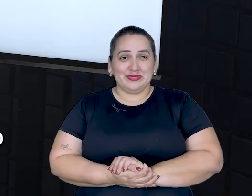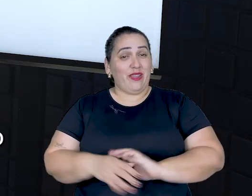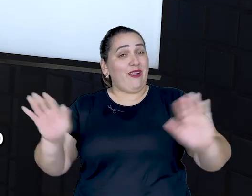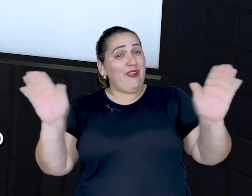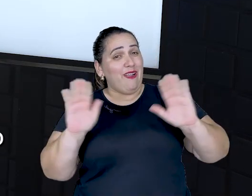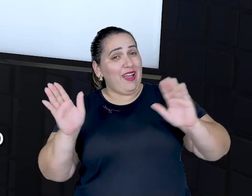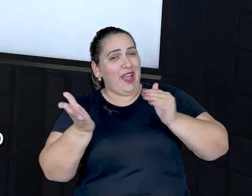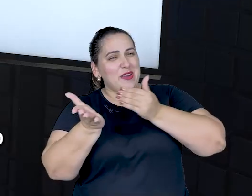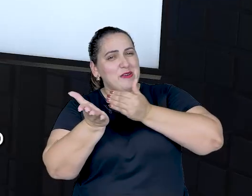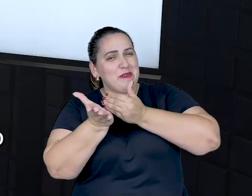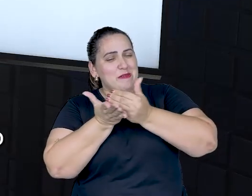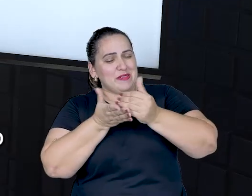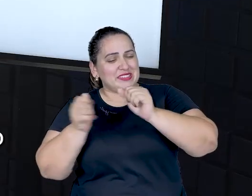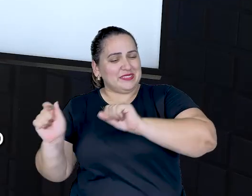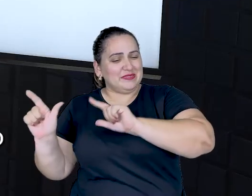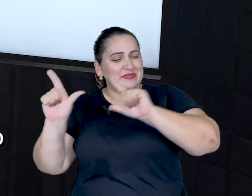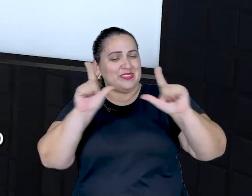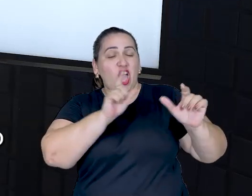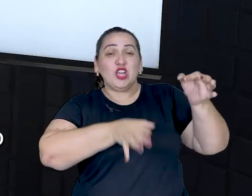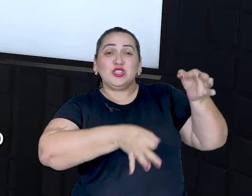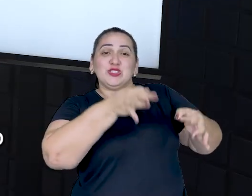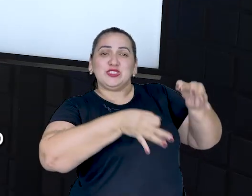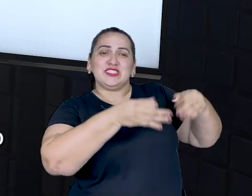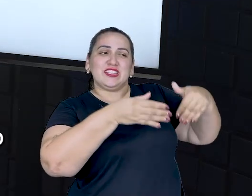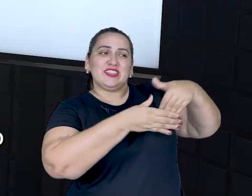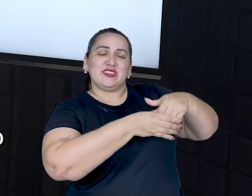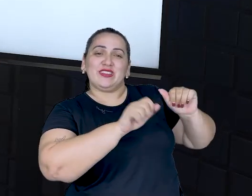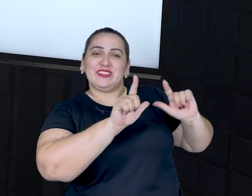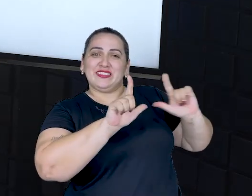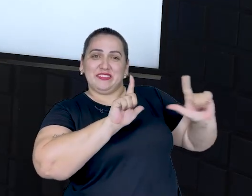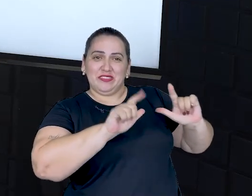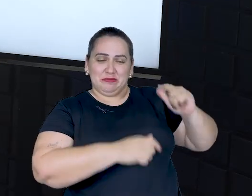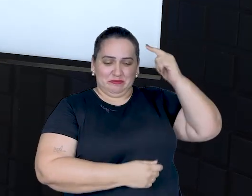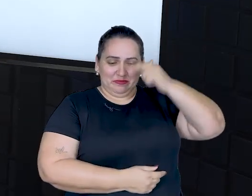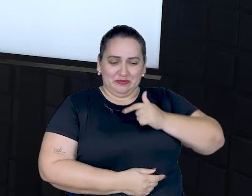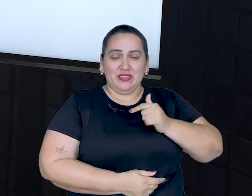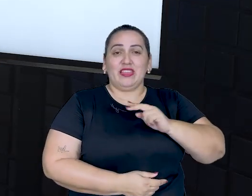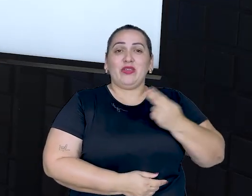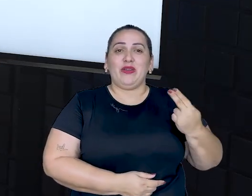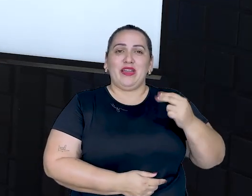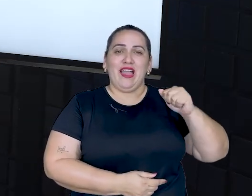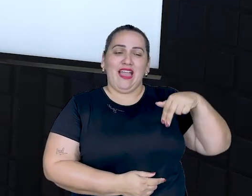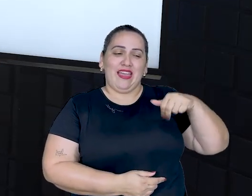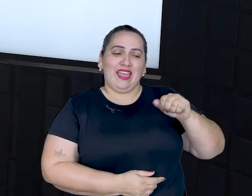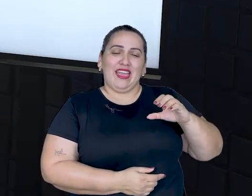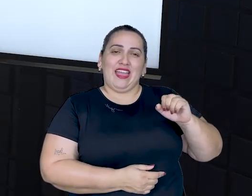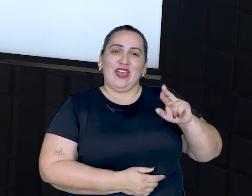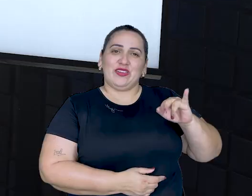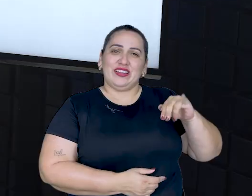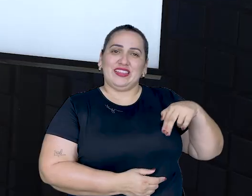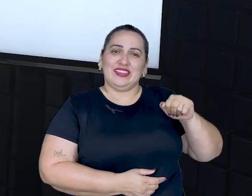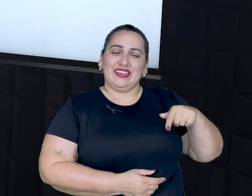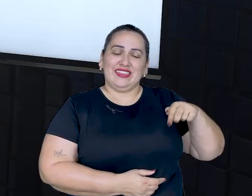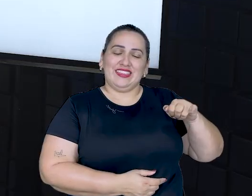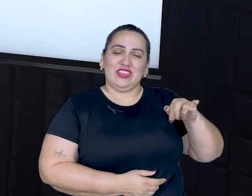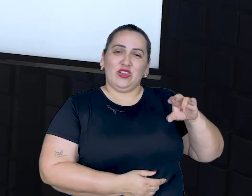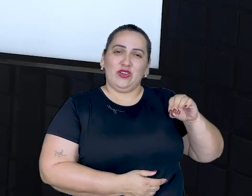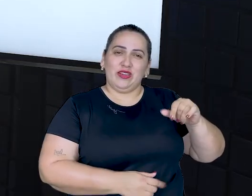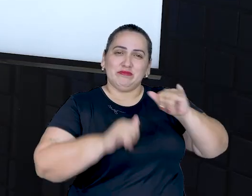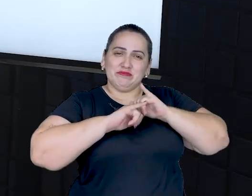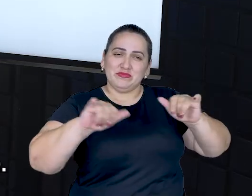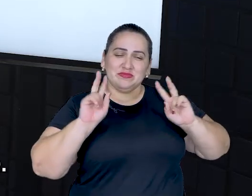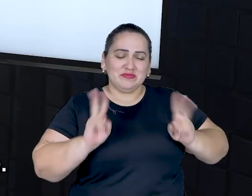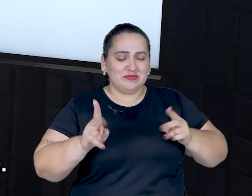Estamos no ar com mais uma edição do programa Justiça Eleitoral na TV. Eu sou Ana Carolina Queiroga e trarei sempre as